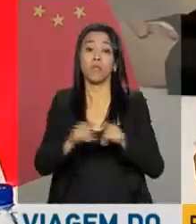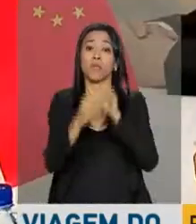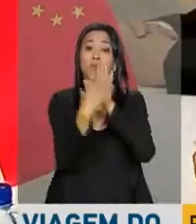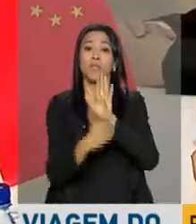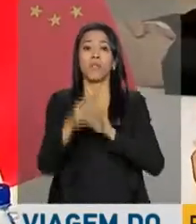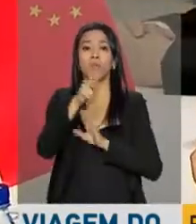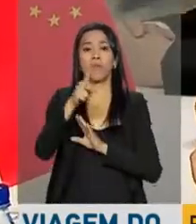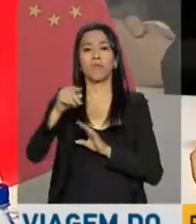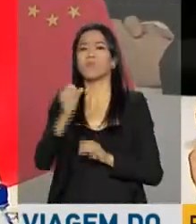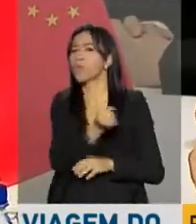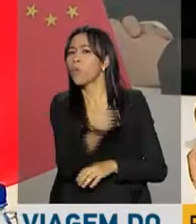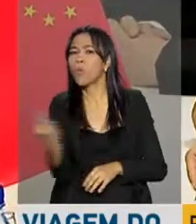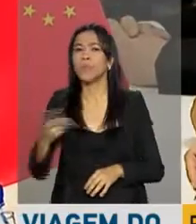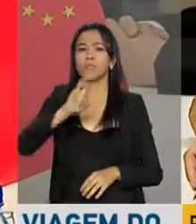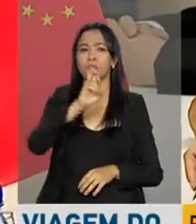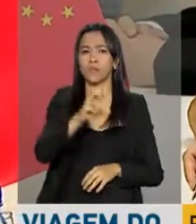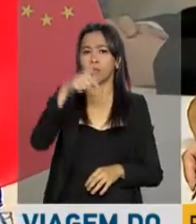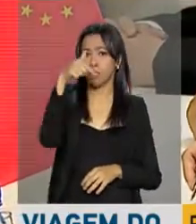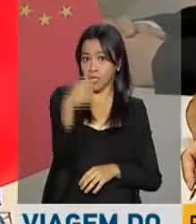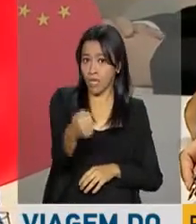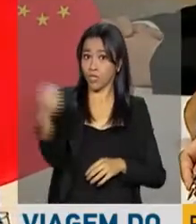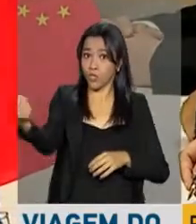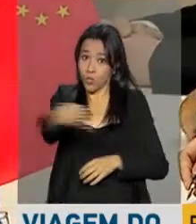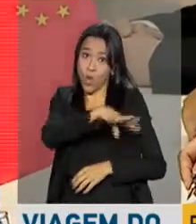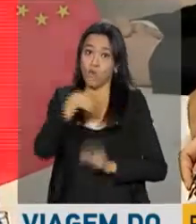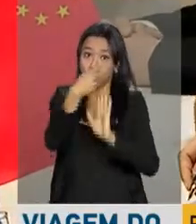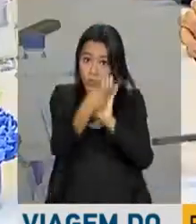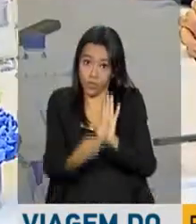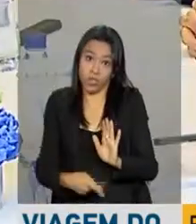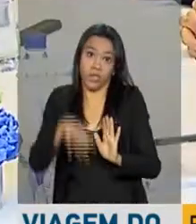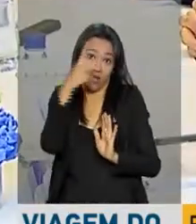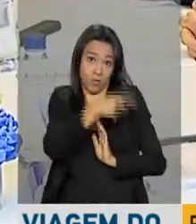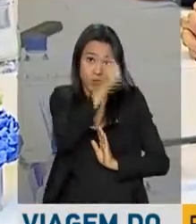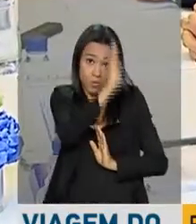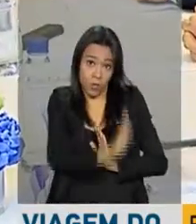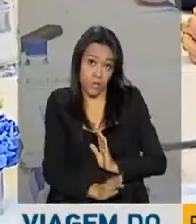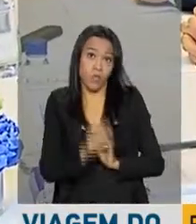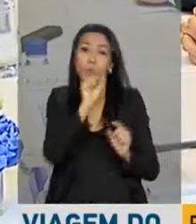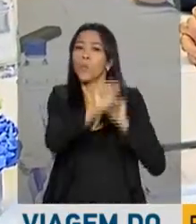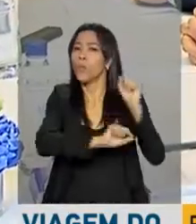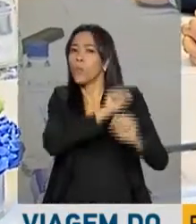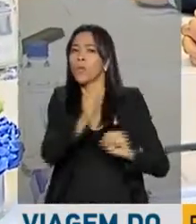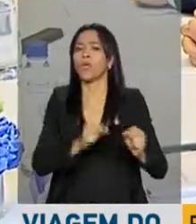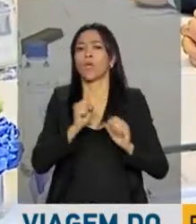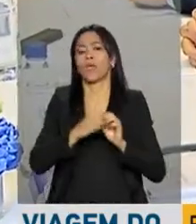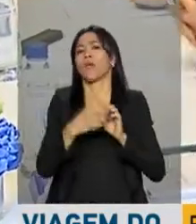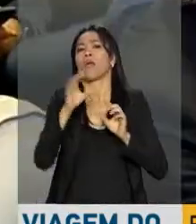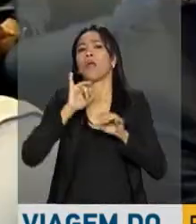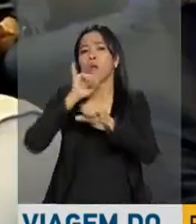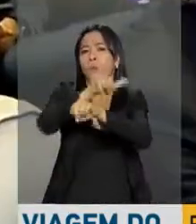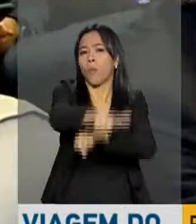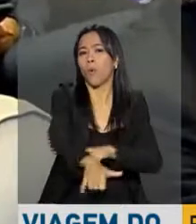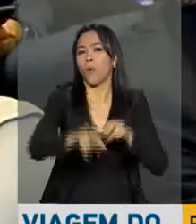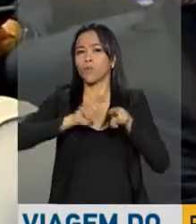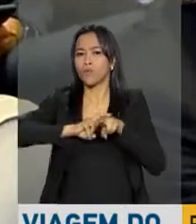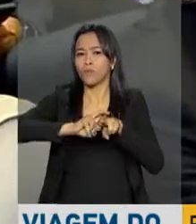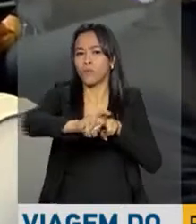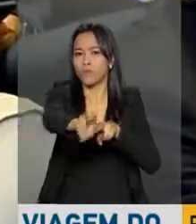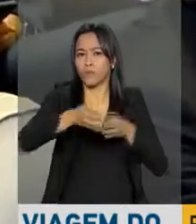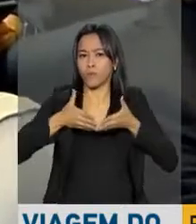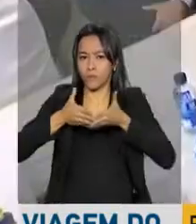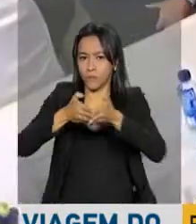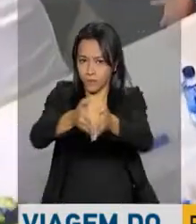57 novos projetos incluídos no PPI pelo governo brasileiro. Entre eles, a concessão de aeroportos, ferrovias e portos.